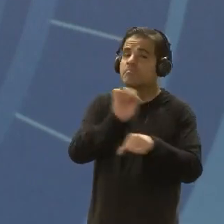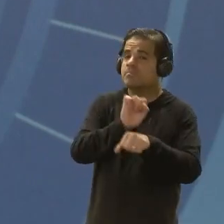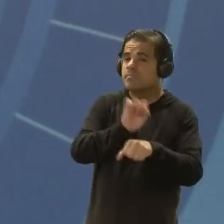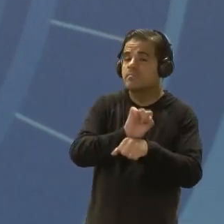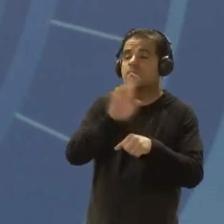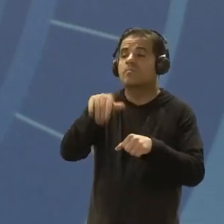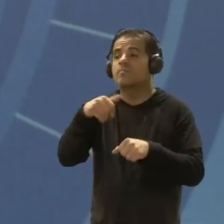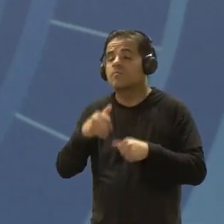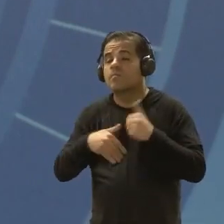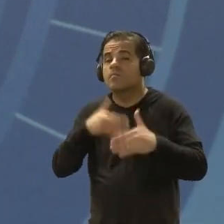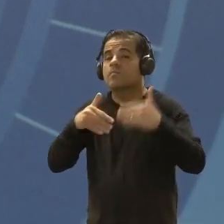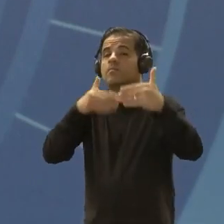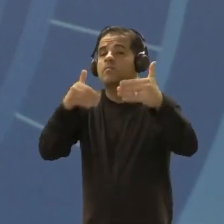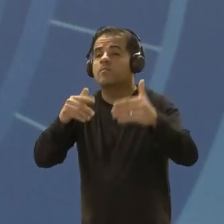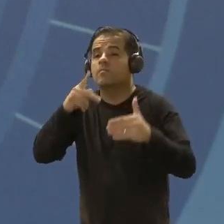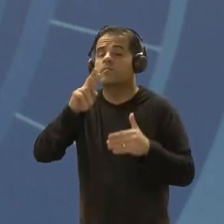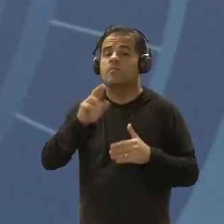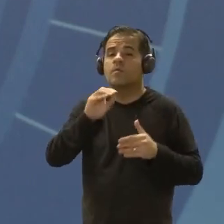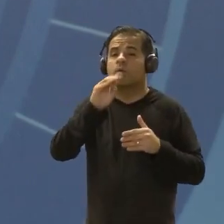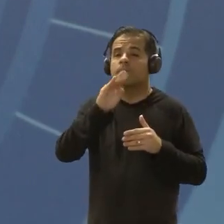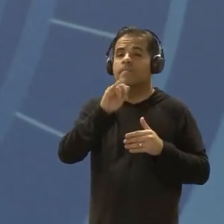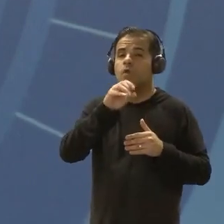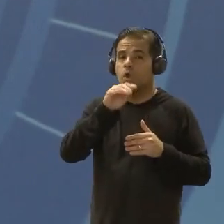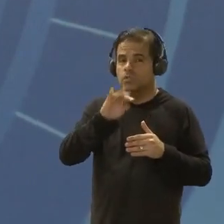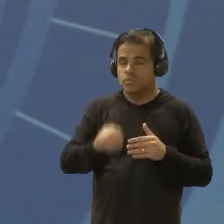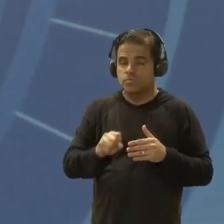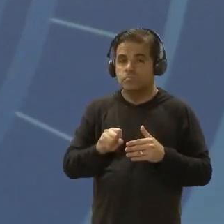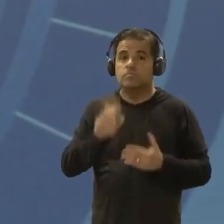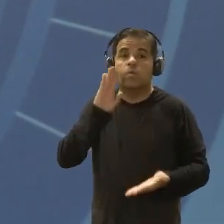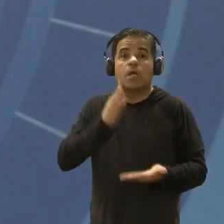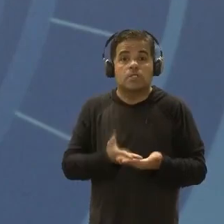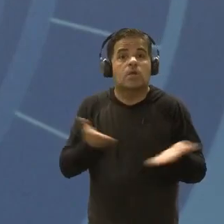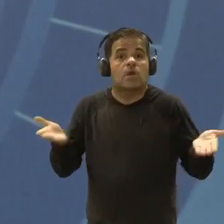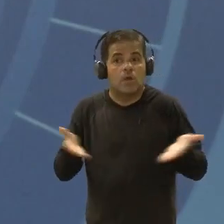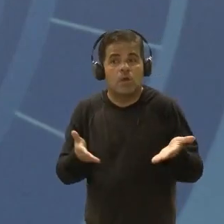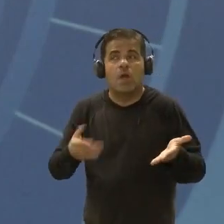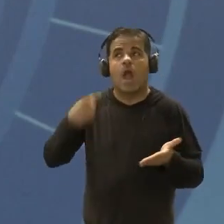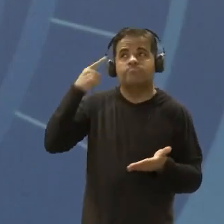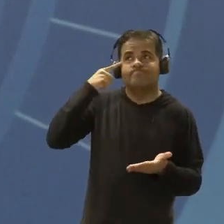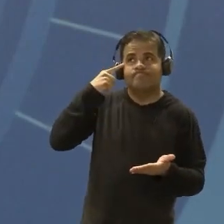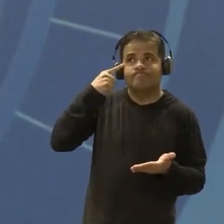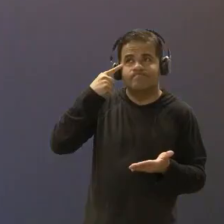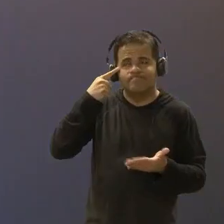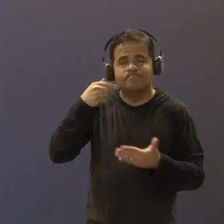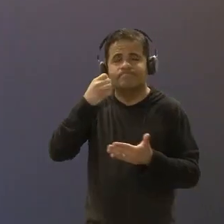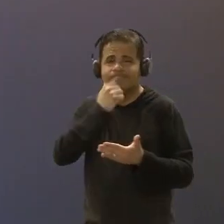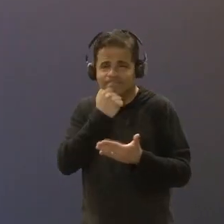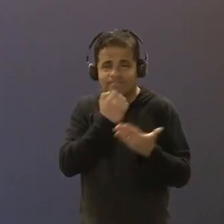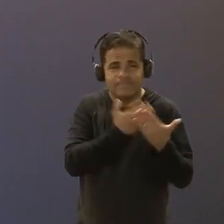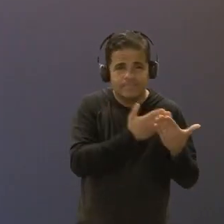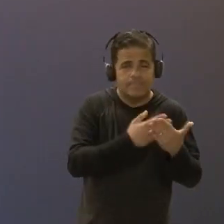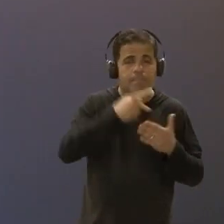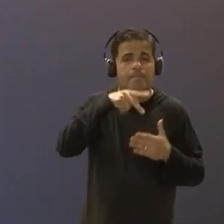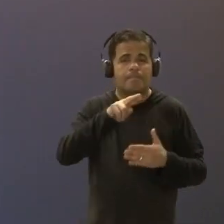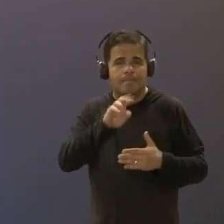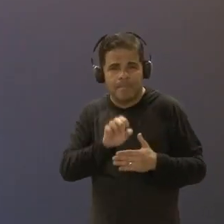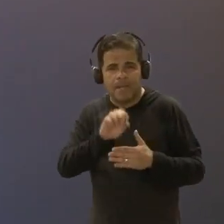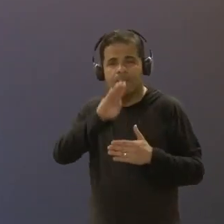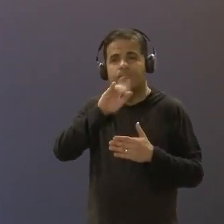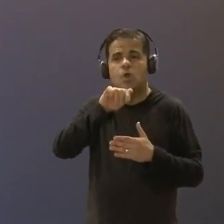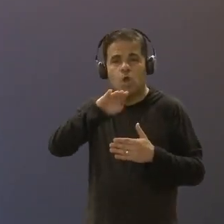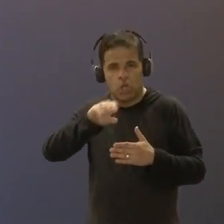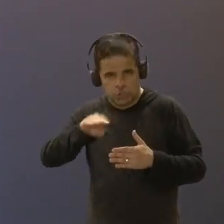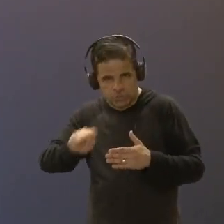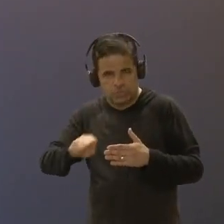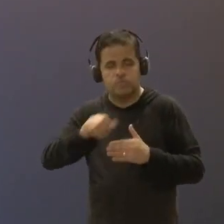sobre qual é o processo dos probióticos. Eu acredito, nesse momento, à luz da nossa ciência, mais nos pré-bióticos, principalmente nas